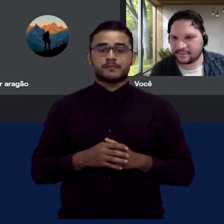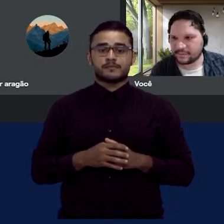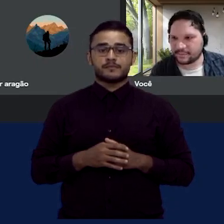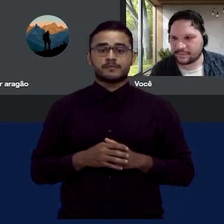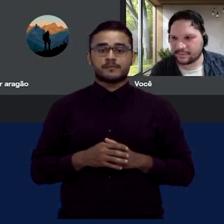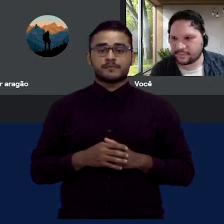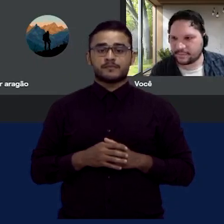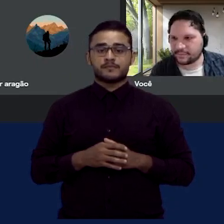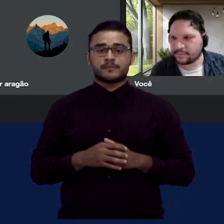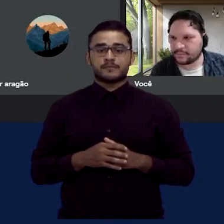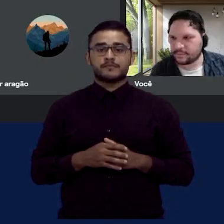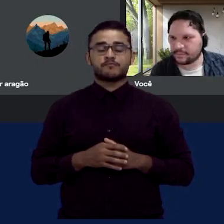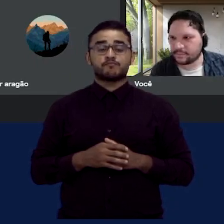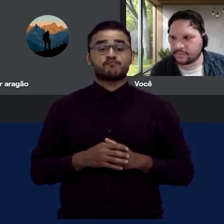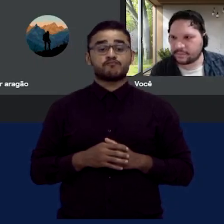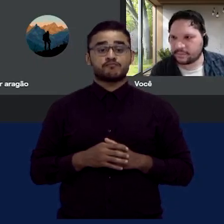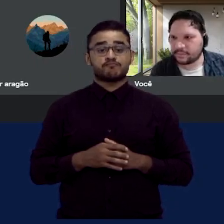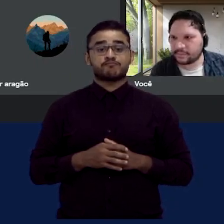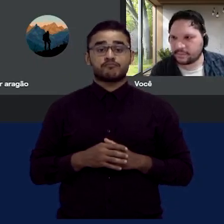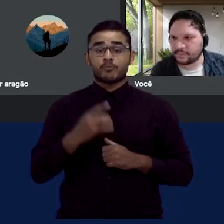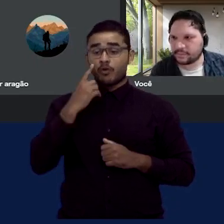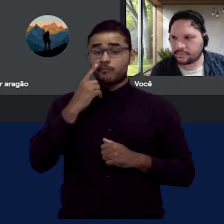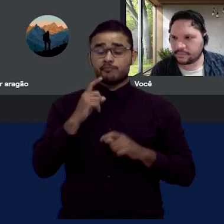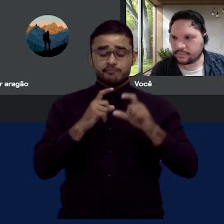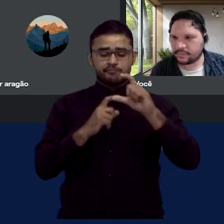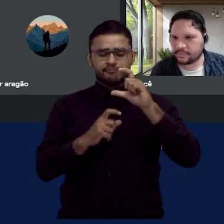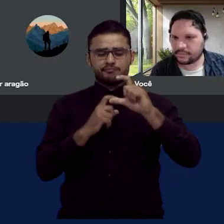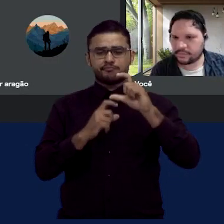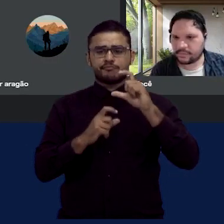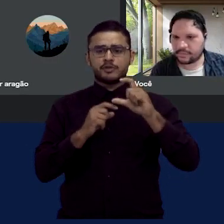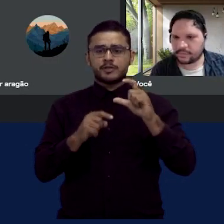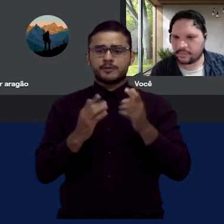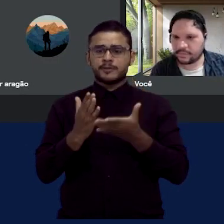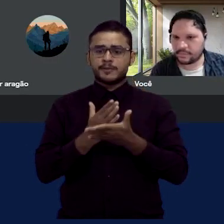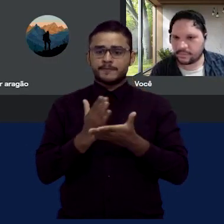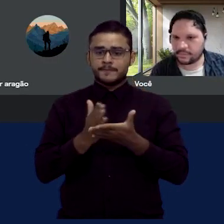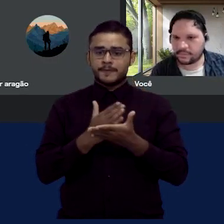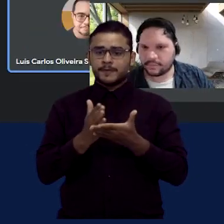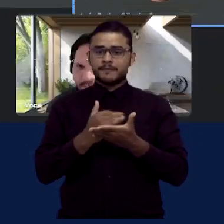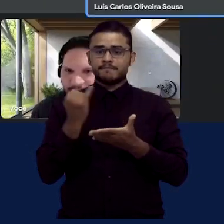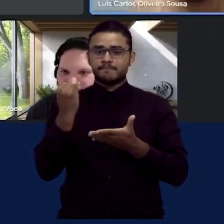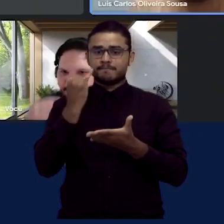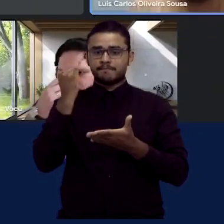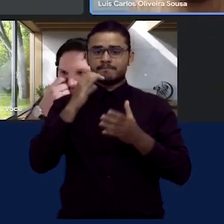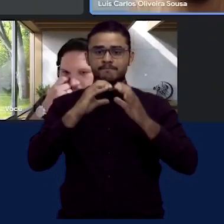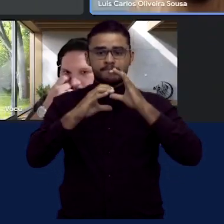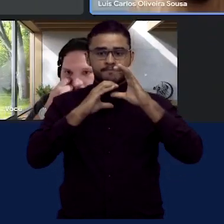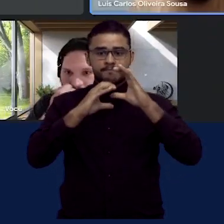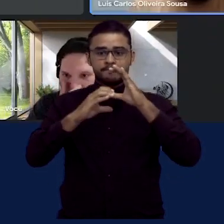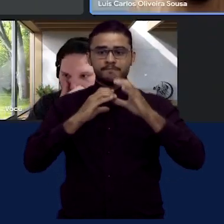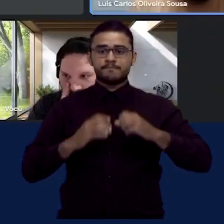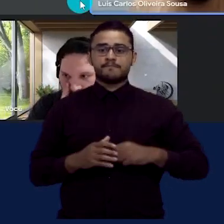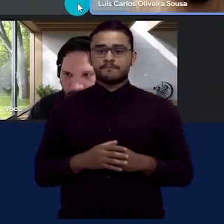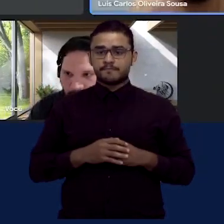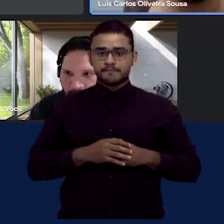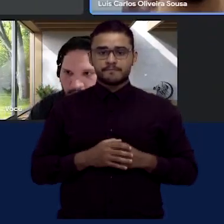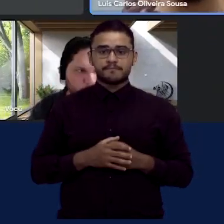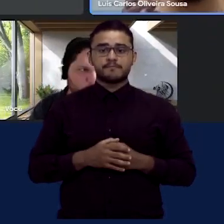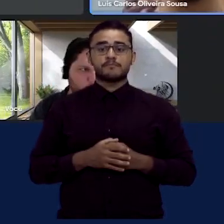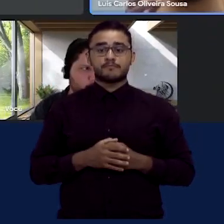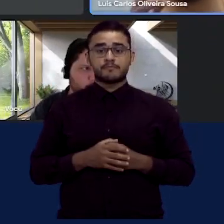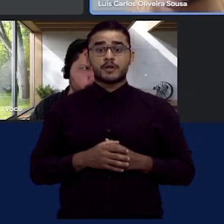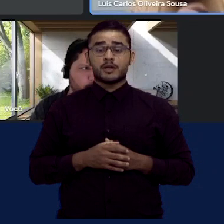comunicativa. Para mim é muito importante... É muito importante mesmo ter